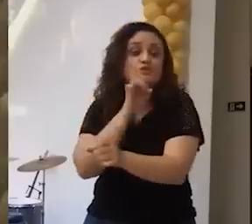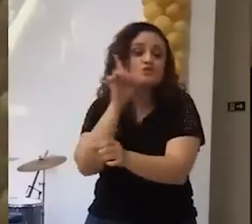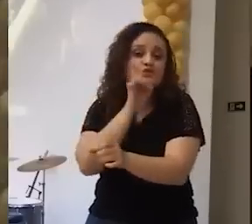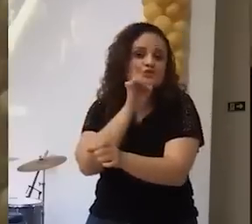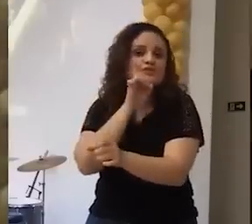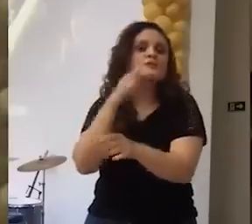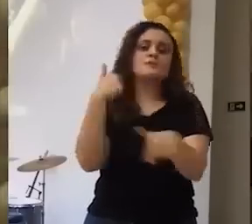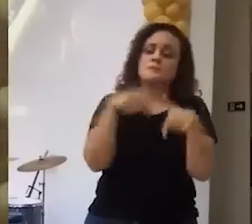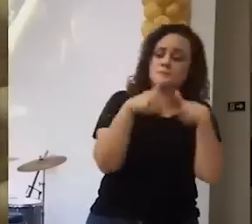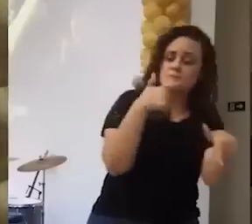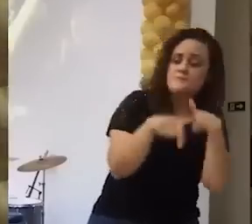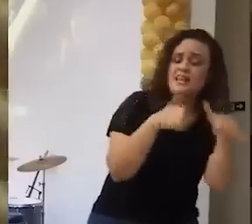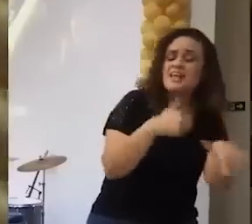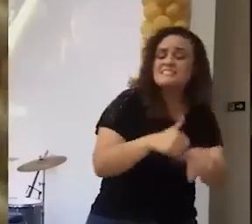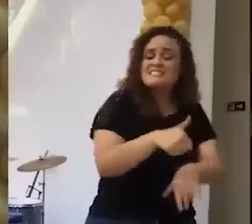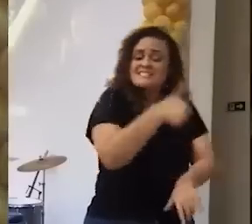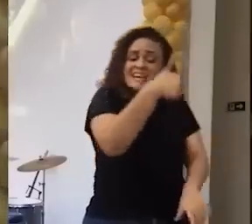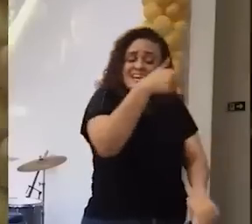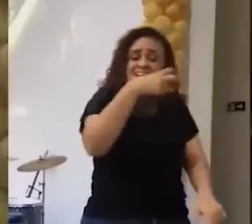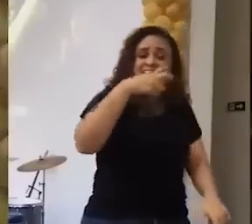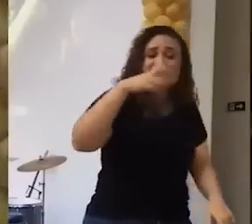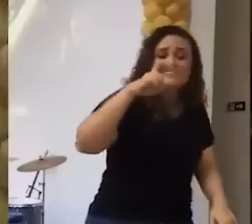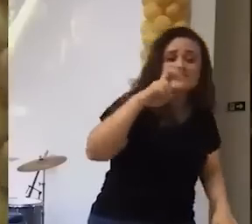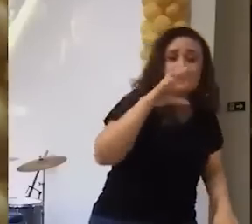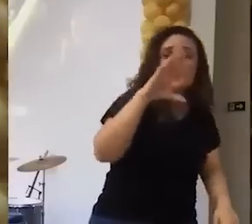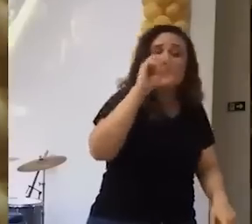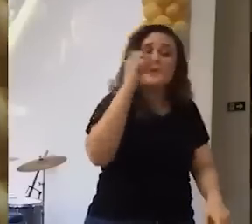150 mil anos.